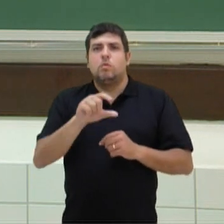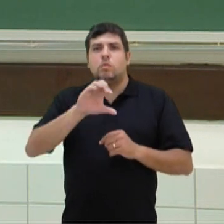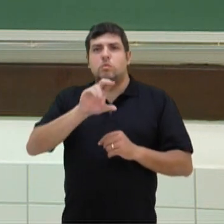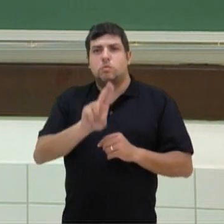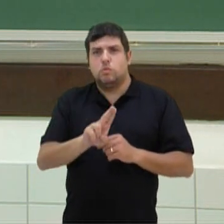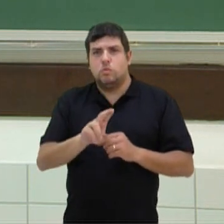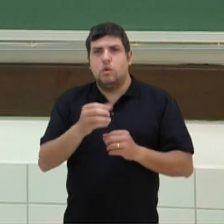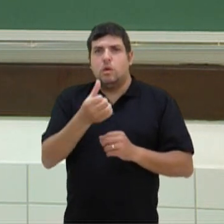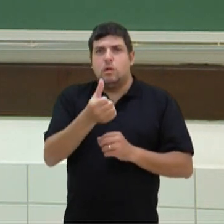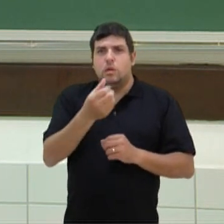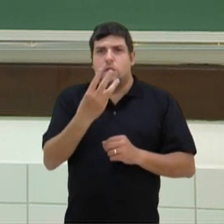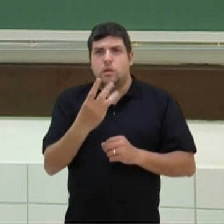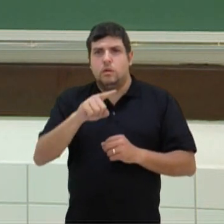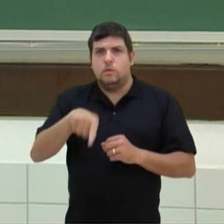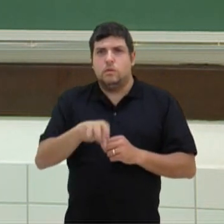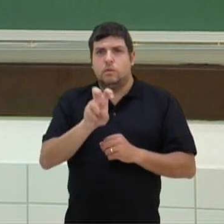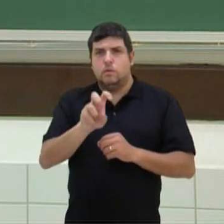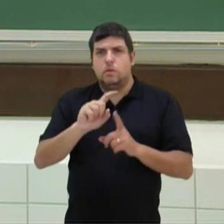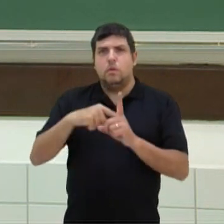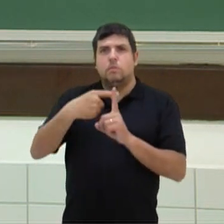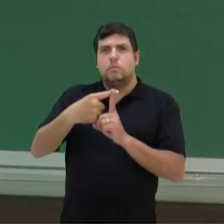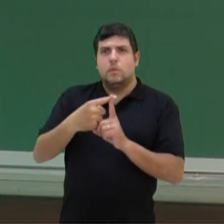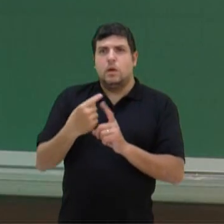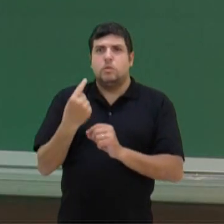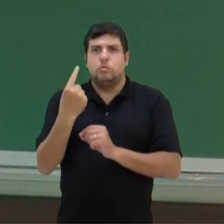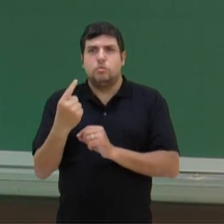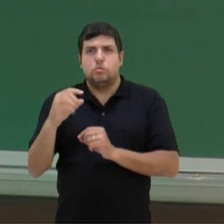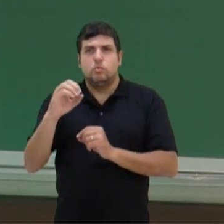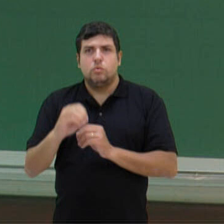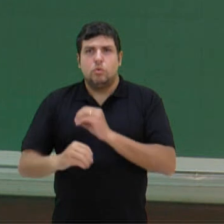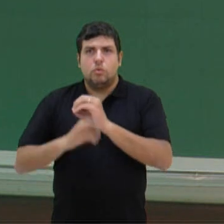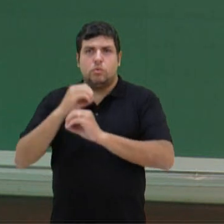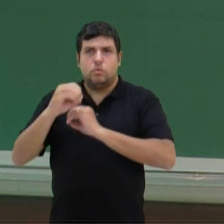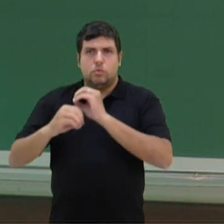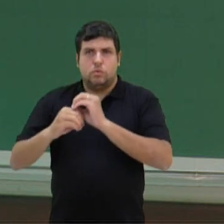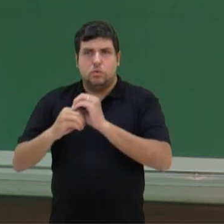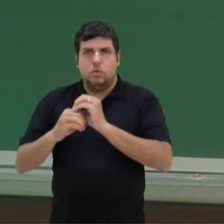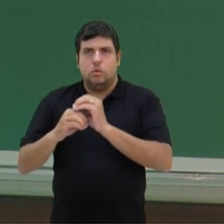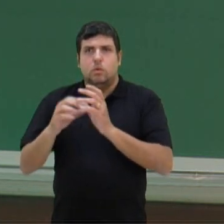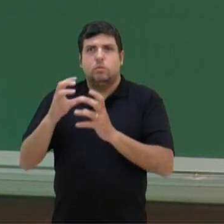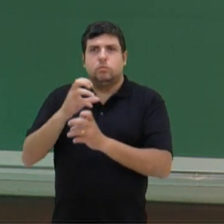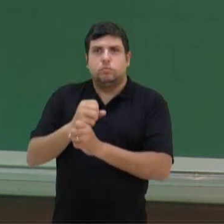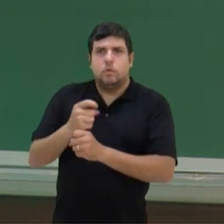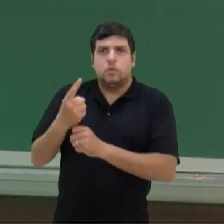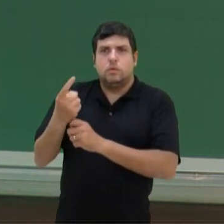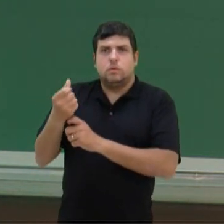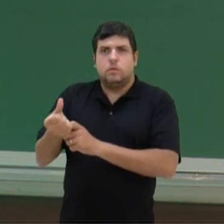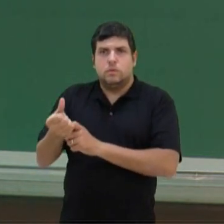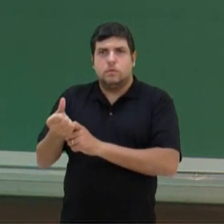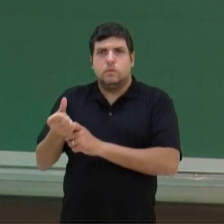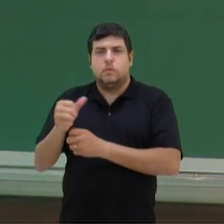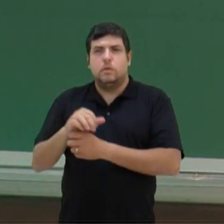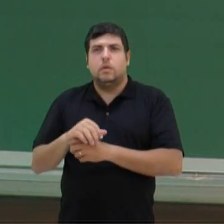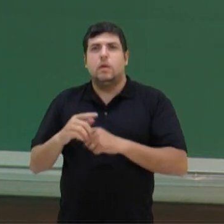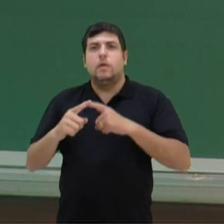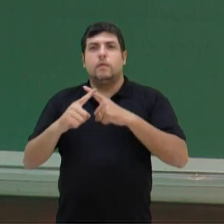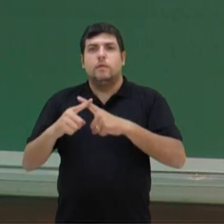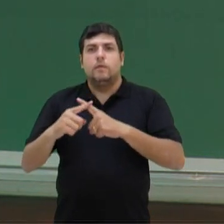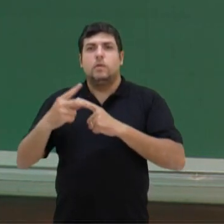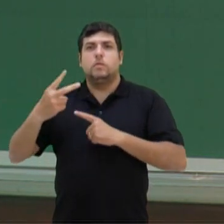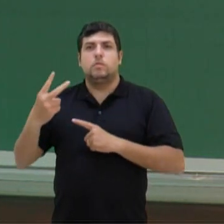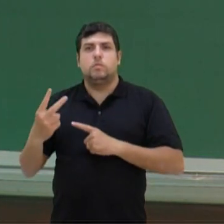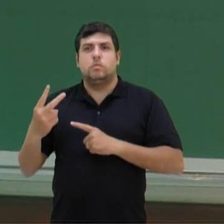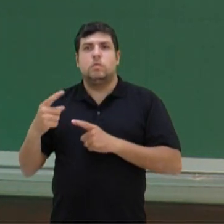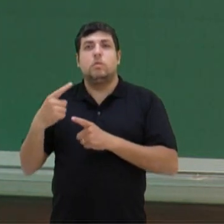63,5, mais 1 oxigênio, que arredondando a massa molar a gente vai usar 16, tá? Então, vezes 2, porque